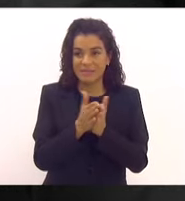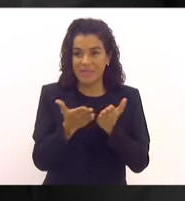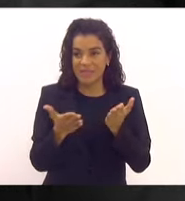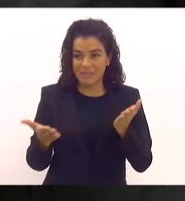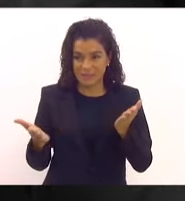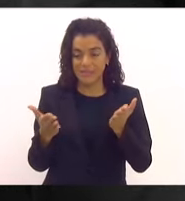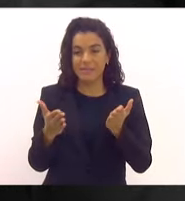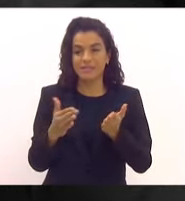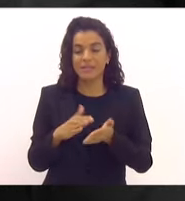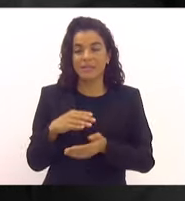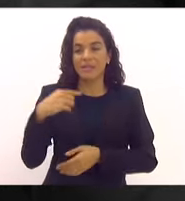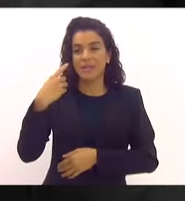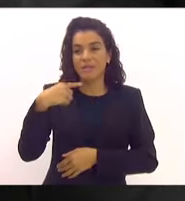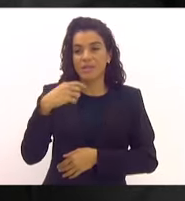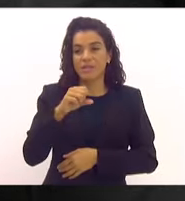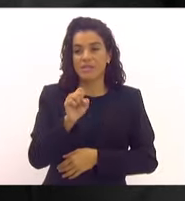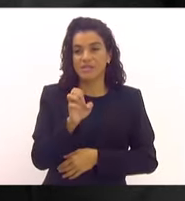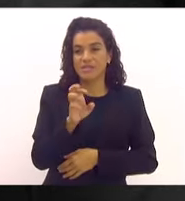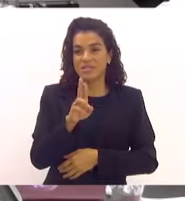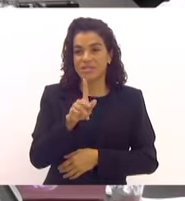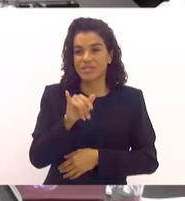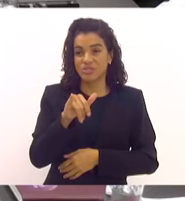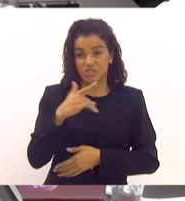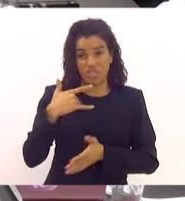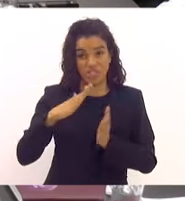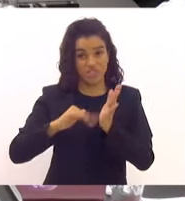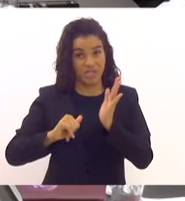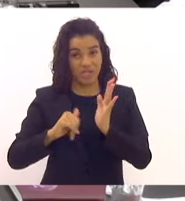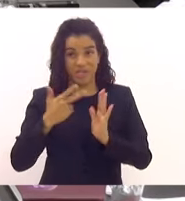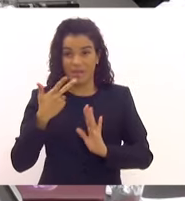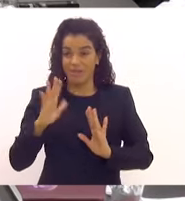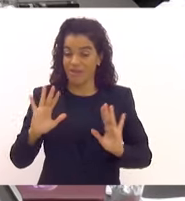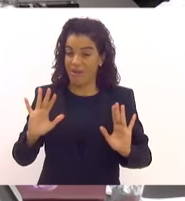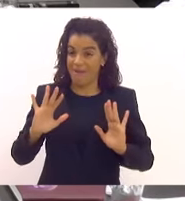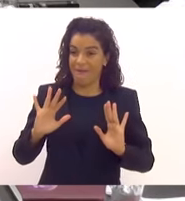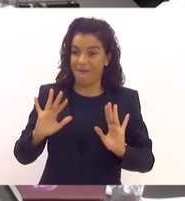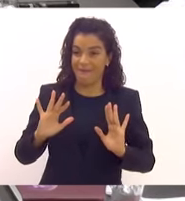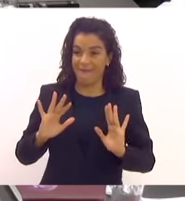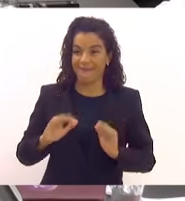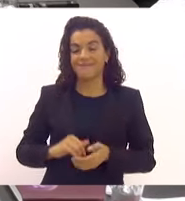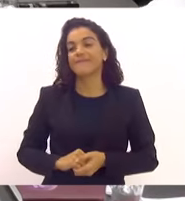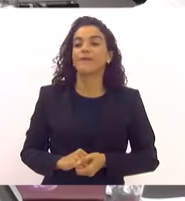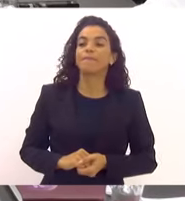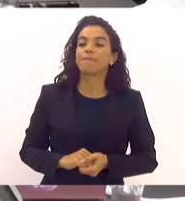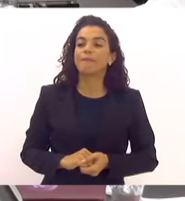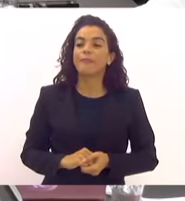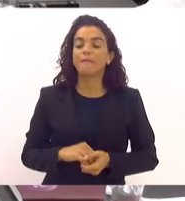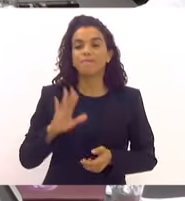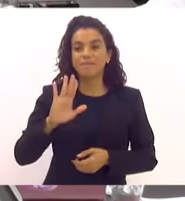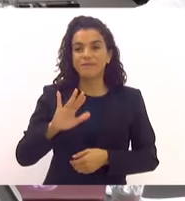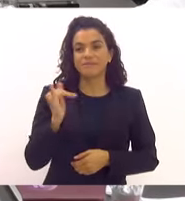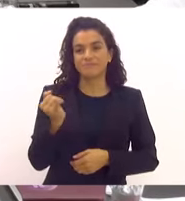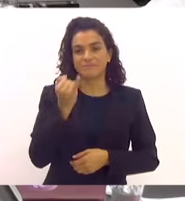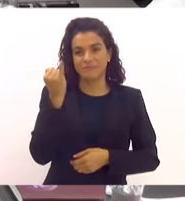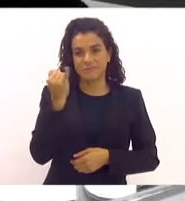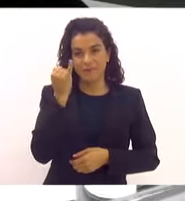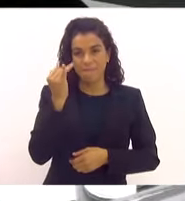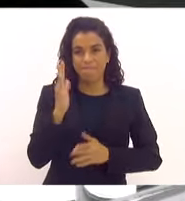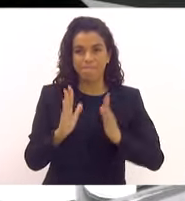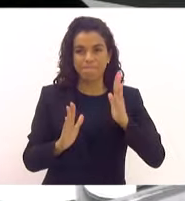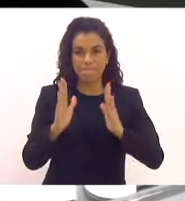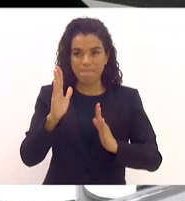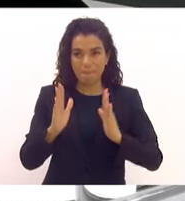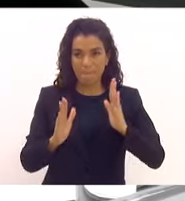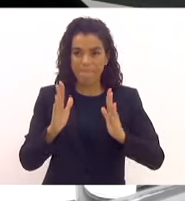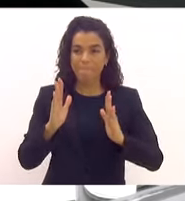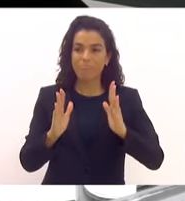do deputado doutor Serginho. Mas já retirei a minha fala, tá? Pois é. Não, mas é muito importante. Essa fase,